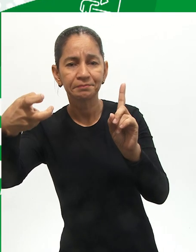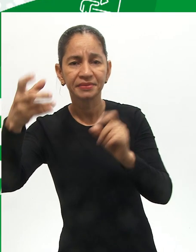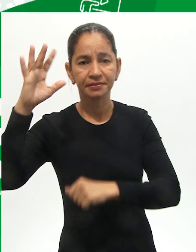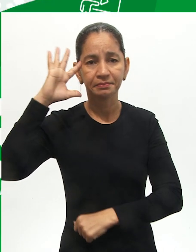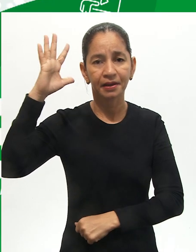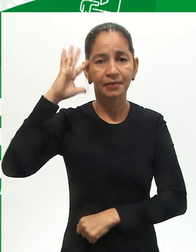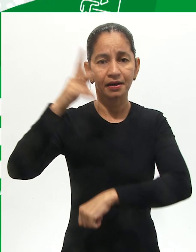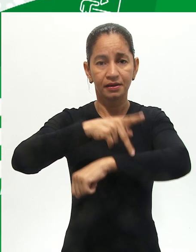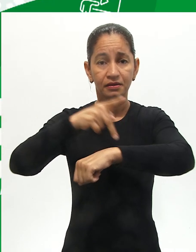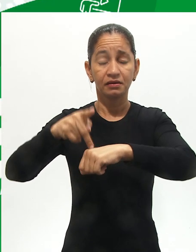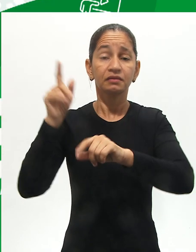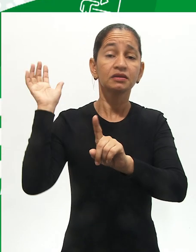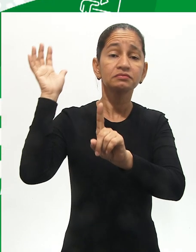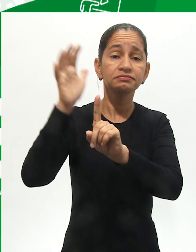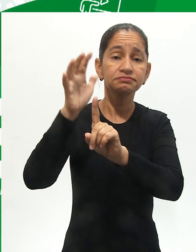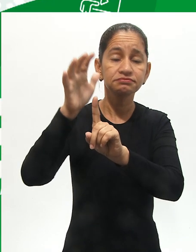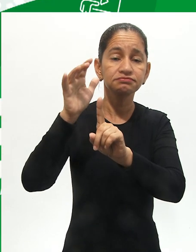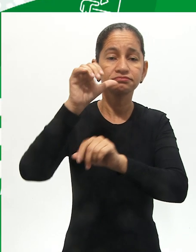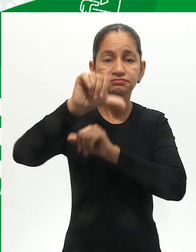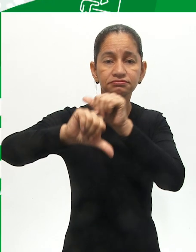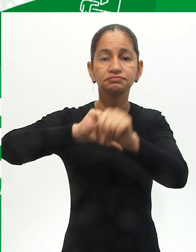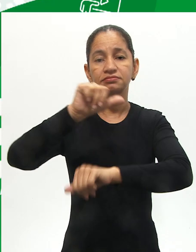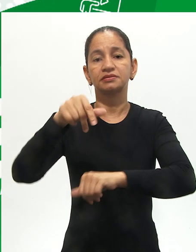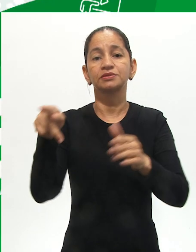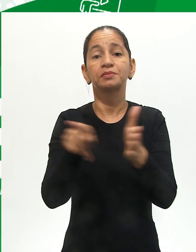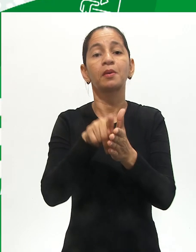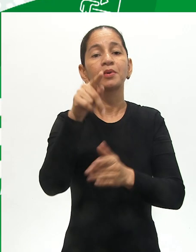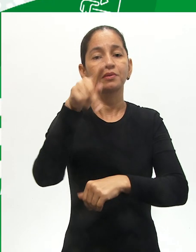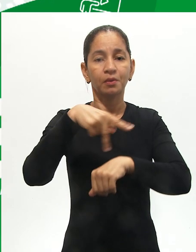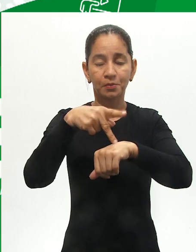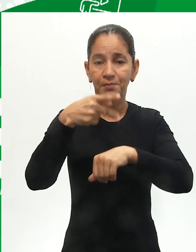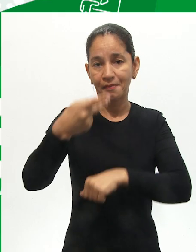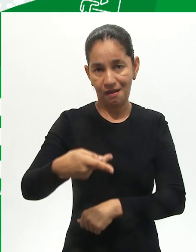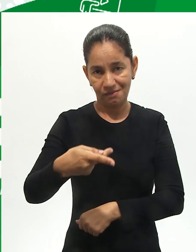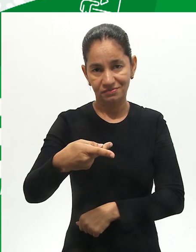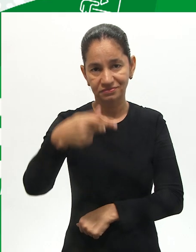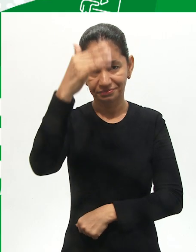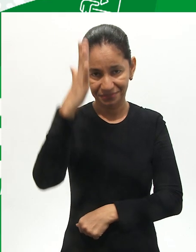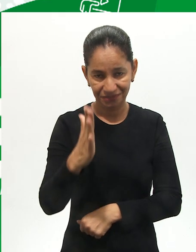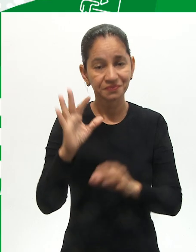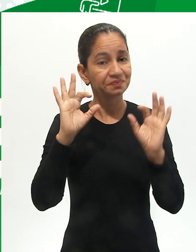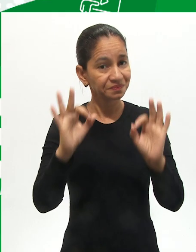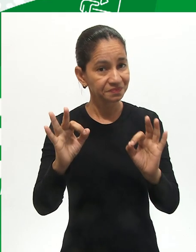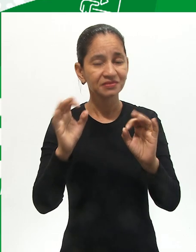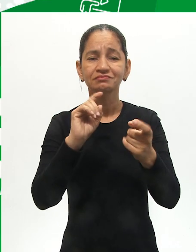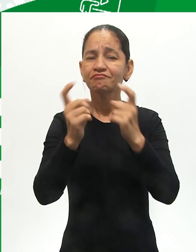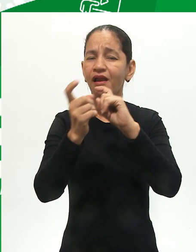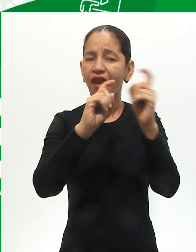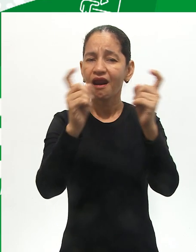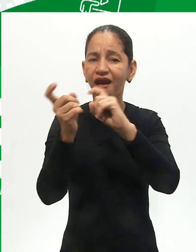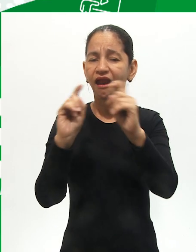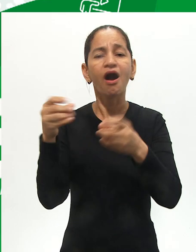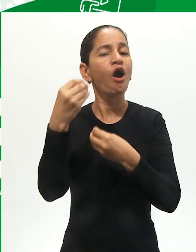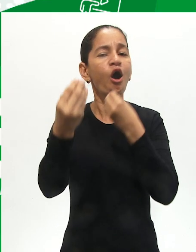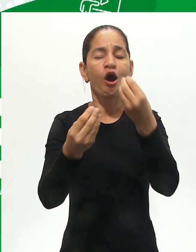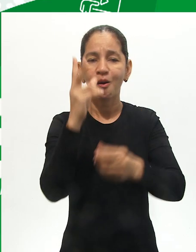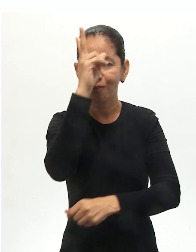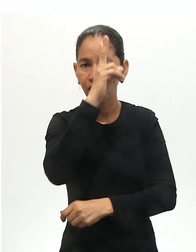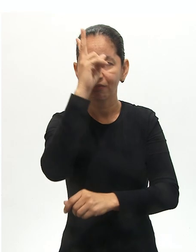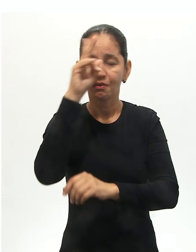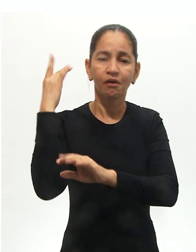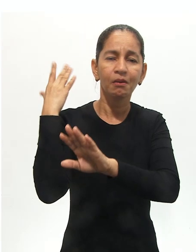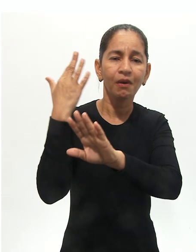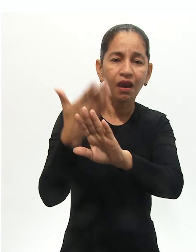que influenciaram na pedagogia no Brasil. Então, vamos discutir um pouco sobre a história da educação no